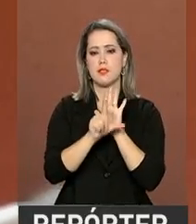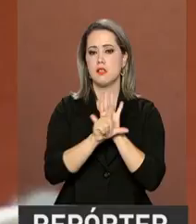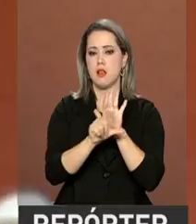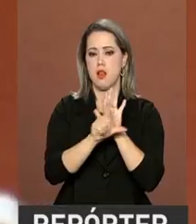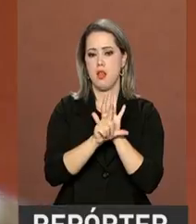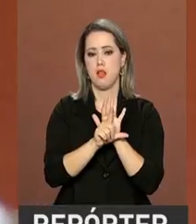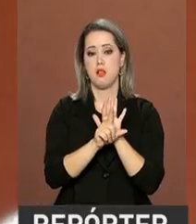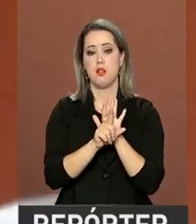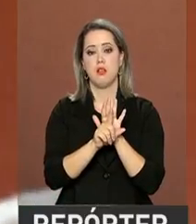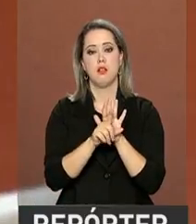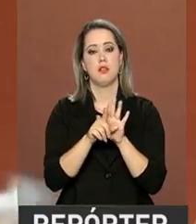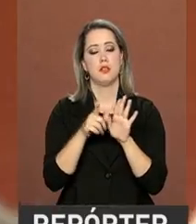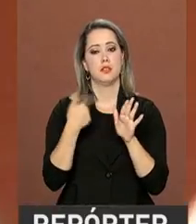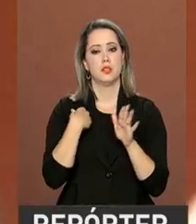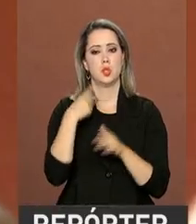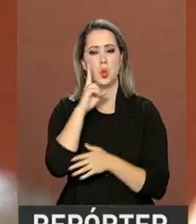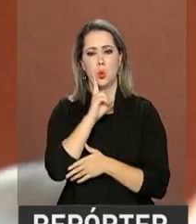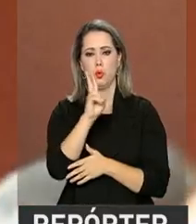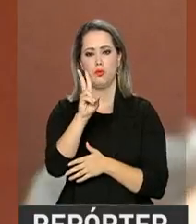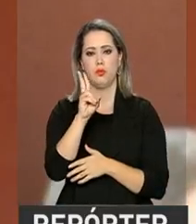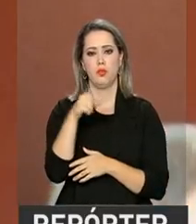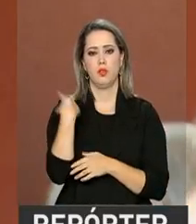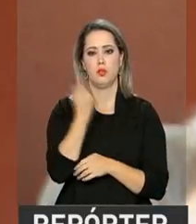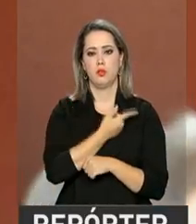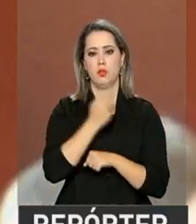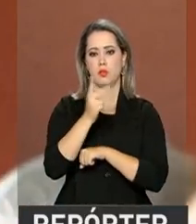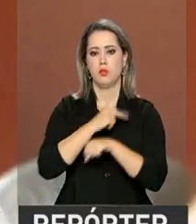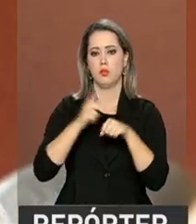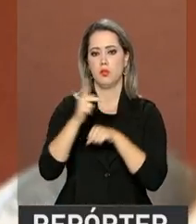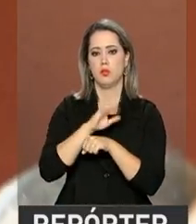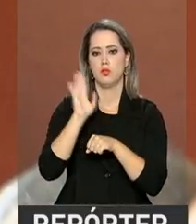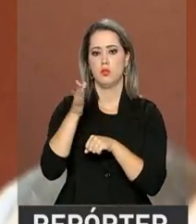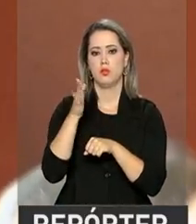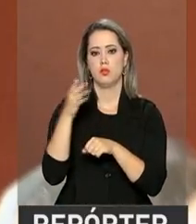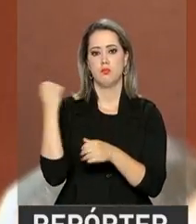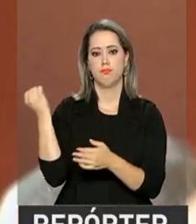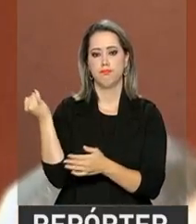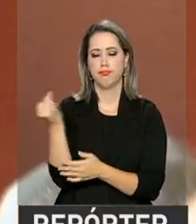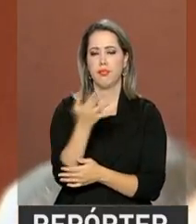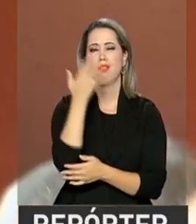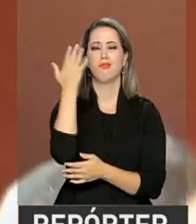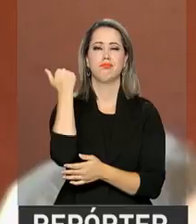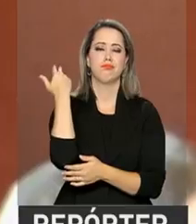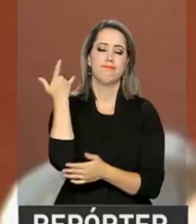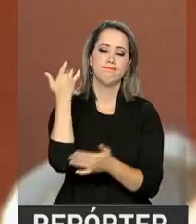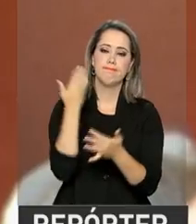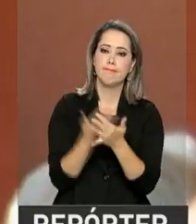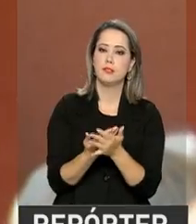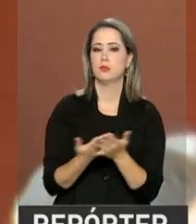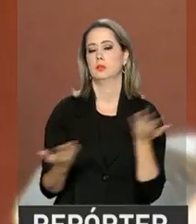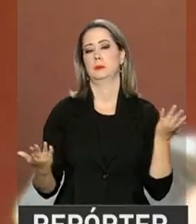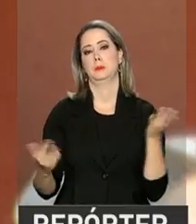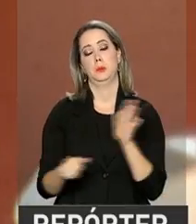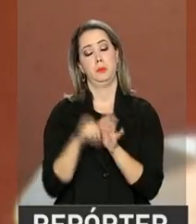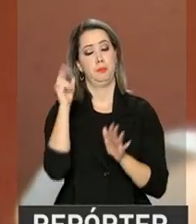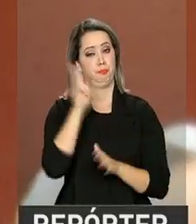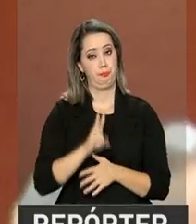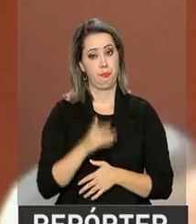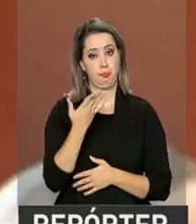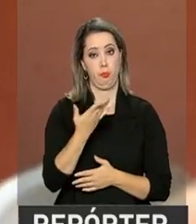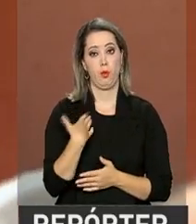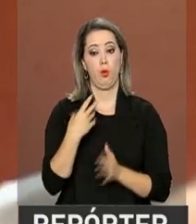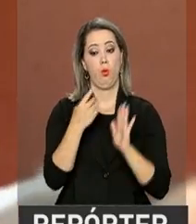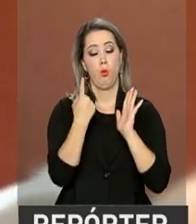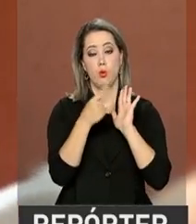não se via no nosso país há muitos anos é uma agenda que está